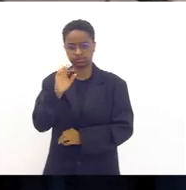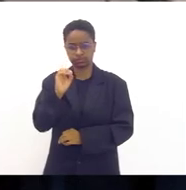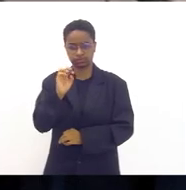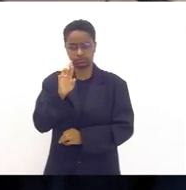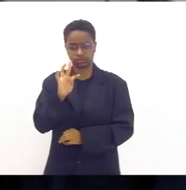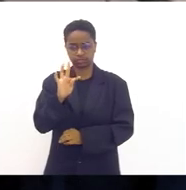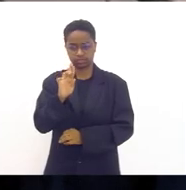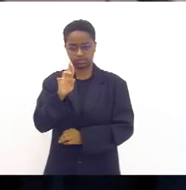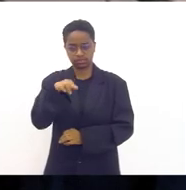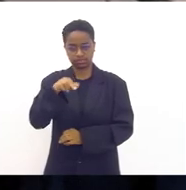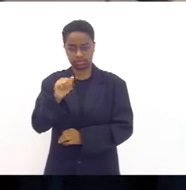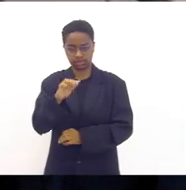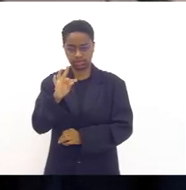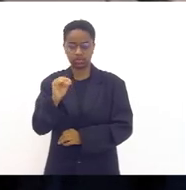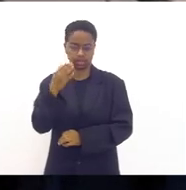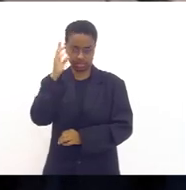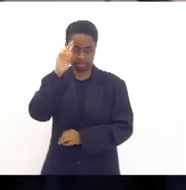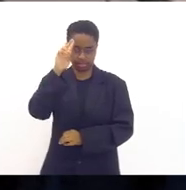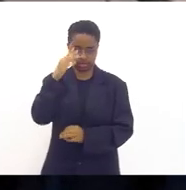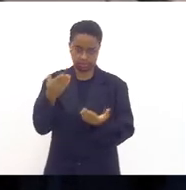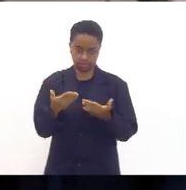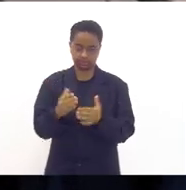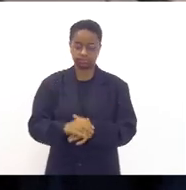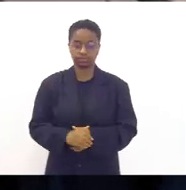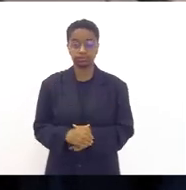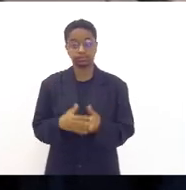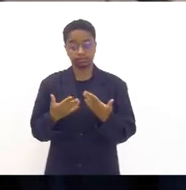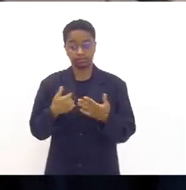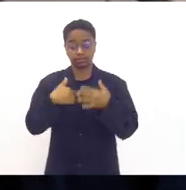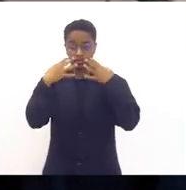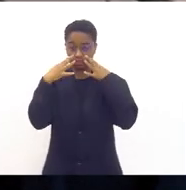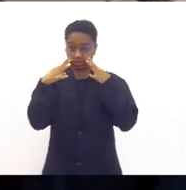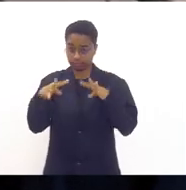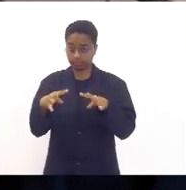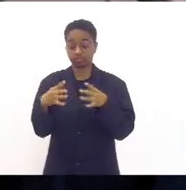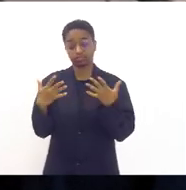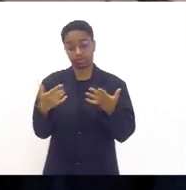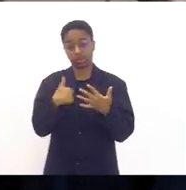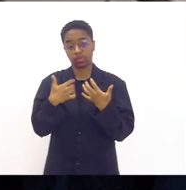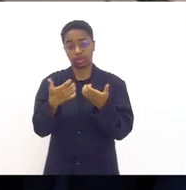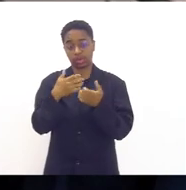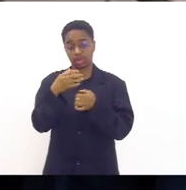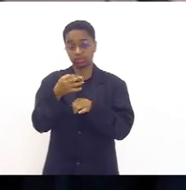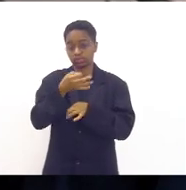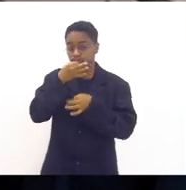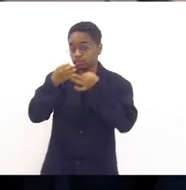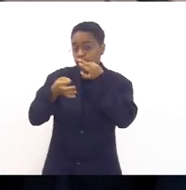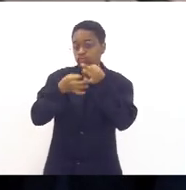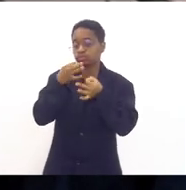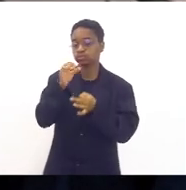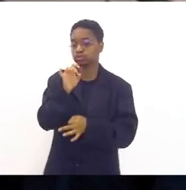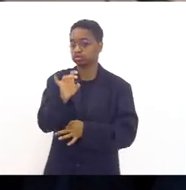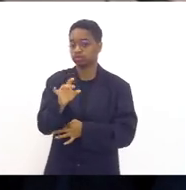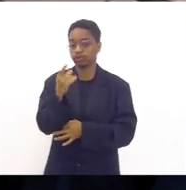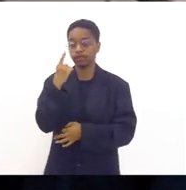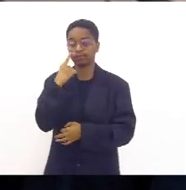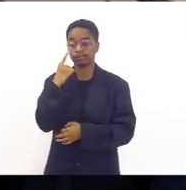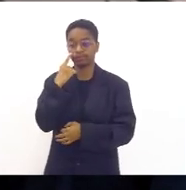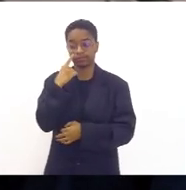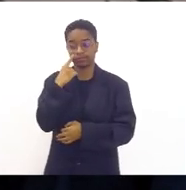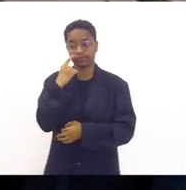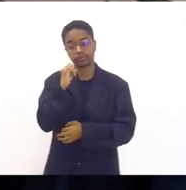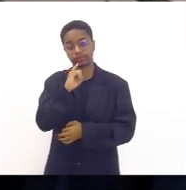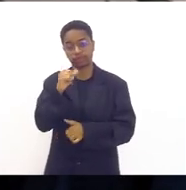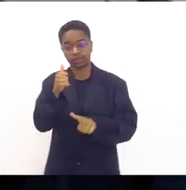Fortunato, lembrei do nome do Fortunato, me chamou a atenção. Então, queria fazer só essa sugestão de verificar fazer